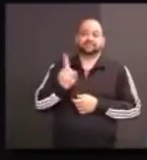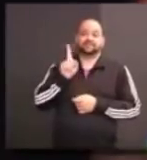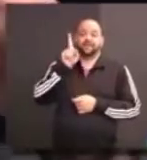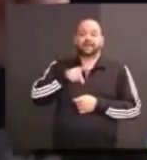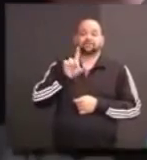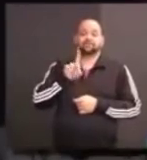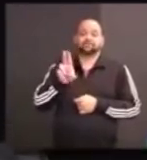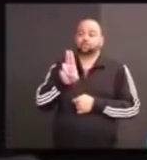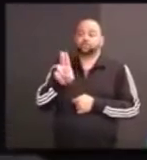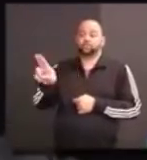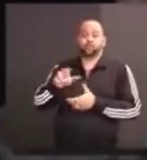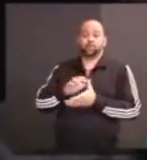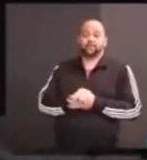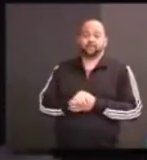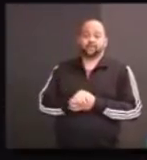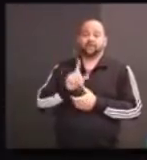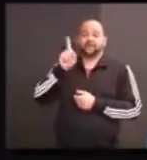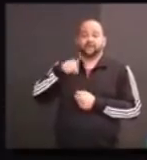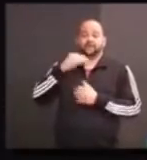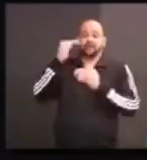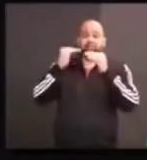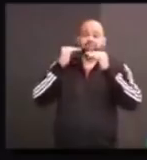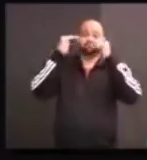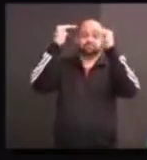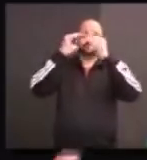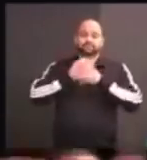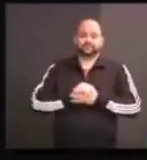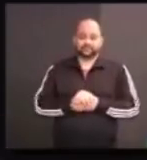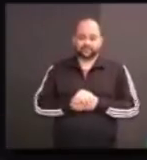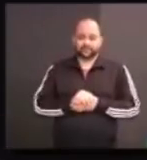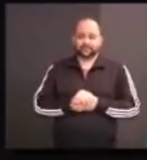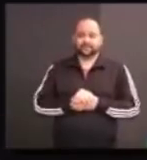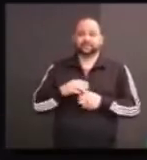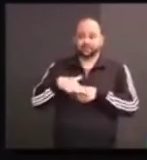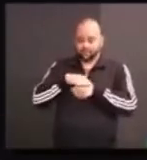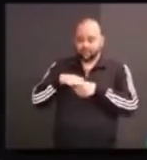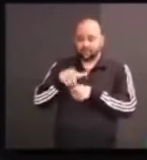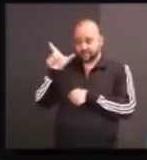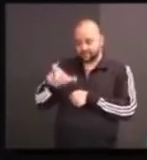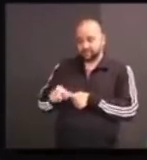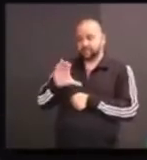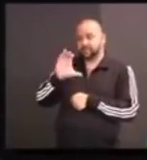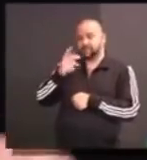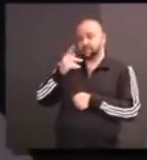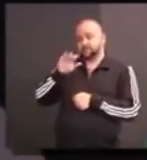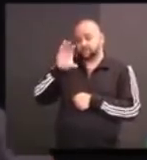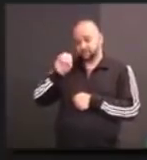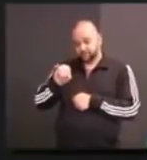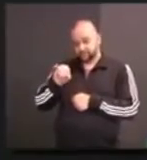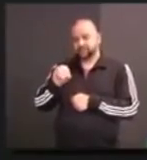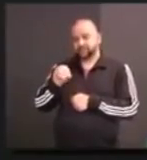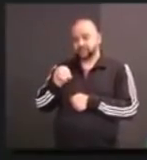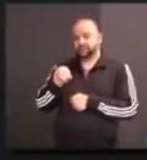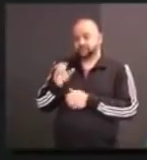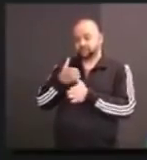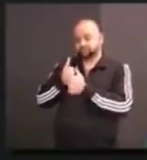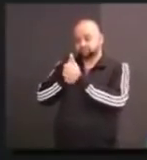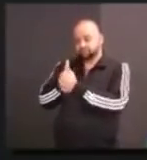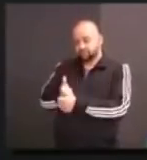Ele não é mais um nome, ele é uma bandeira. Fala-se em Chico Xavier, fala-se em doutrina